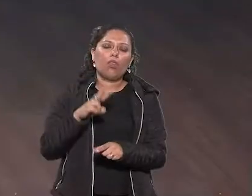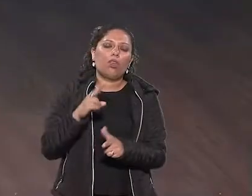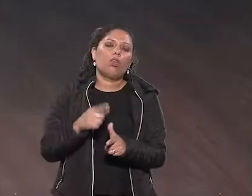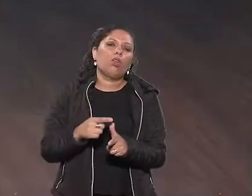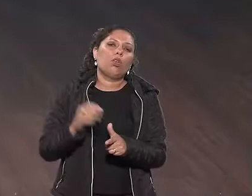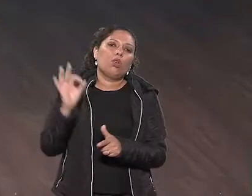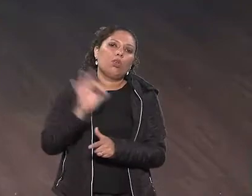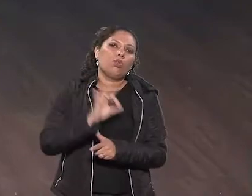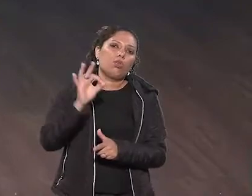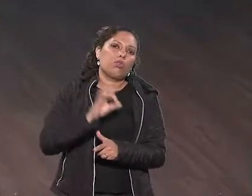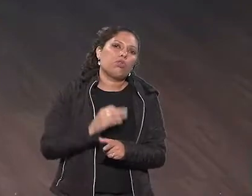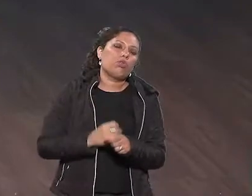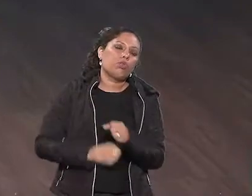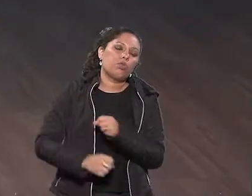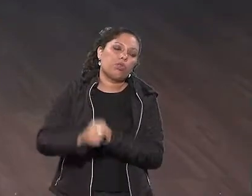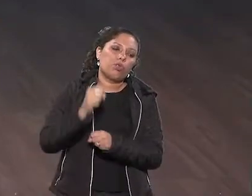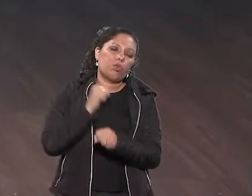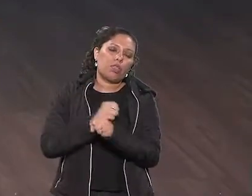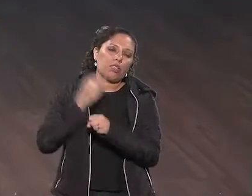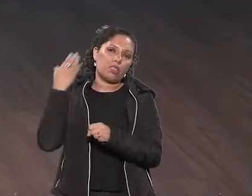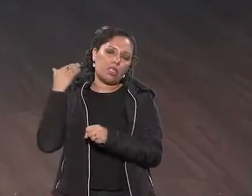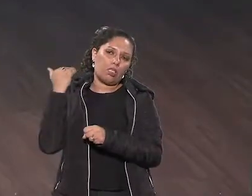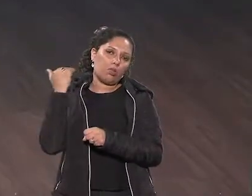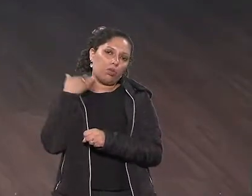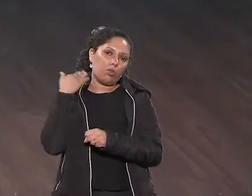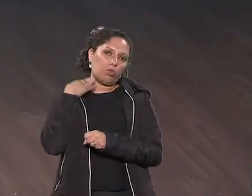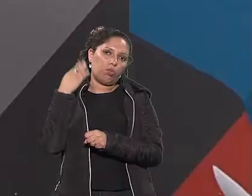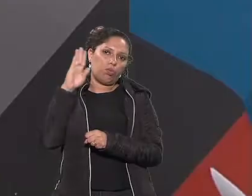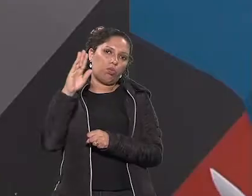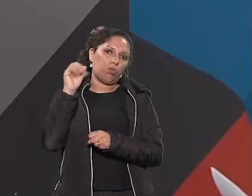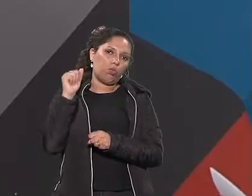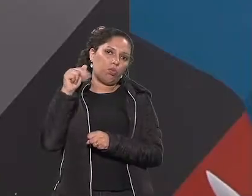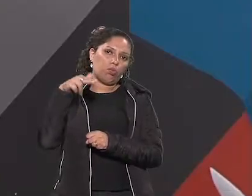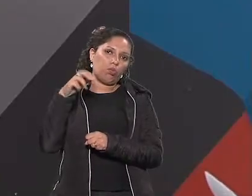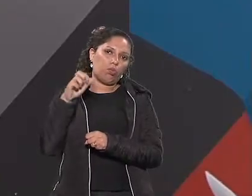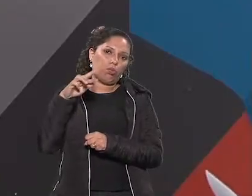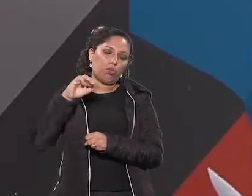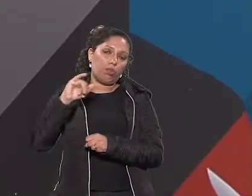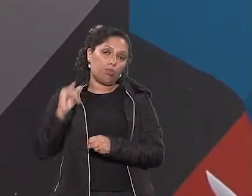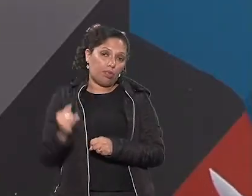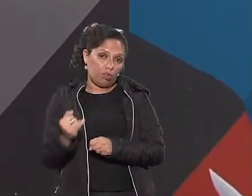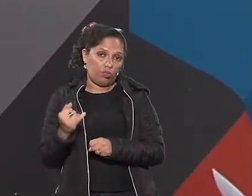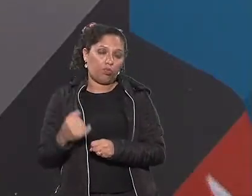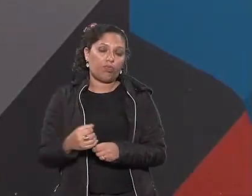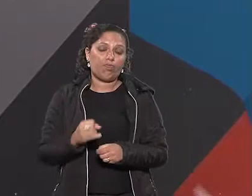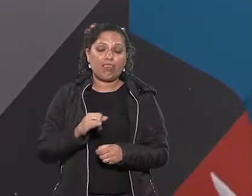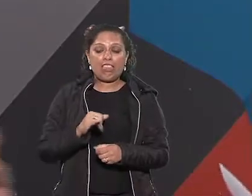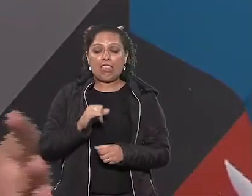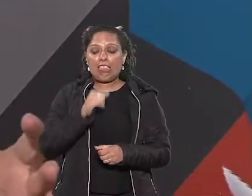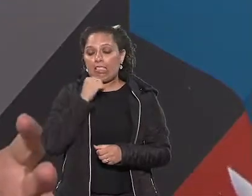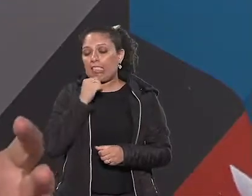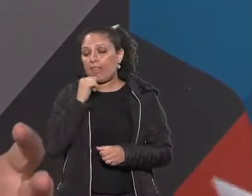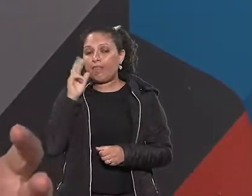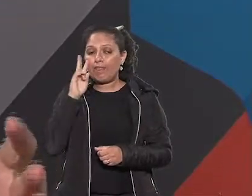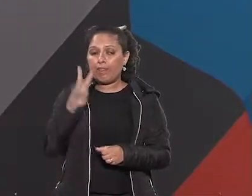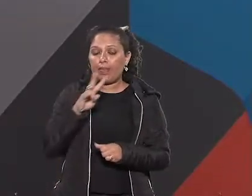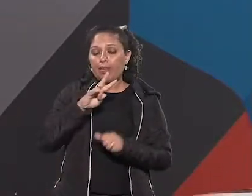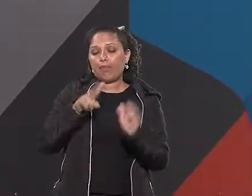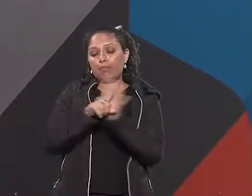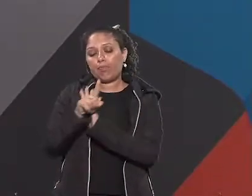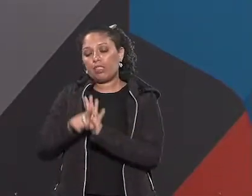dívida do antigo Banerj, que o Estado assumiu quando privatizou. Então, sem essa revisão,